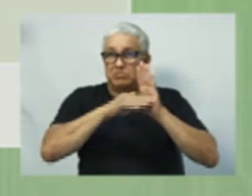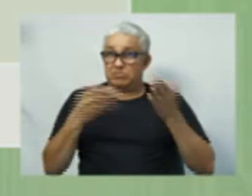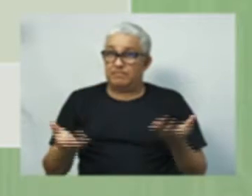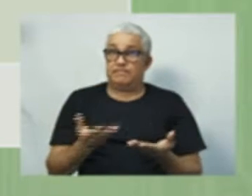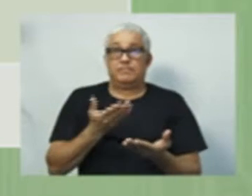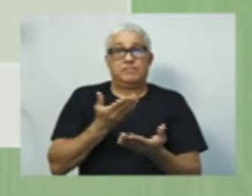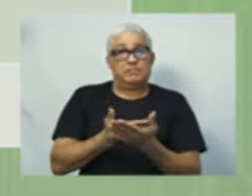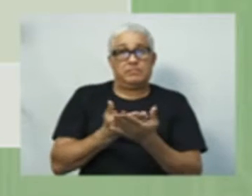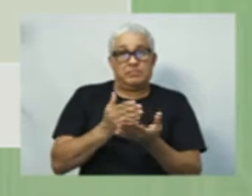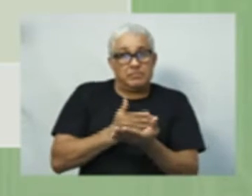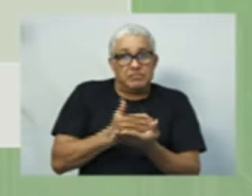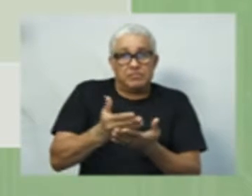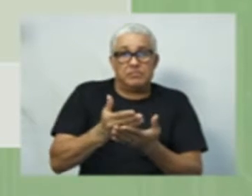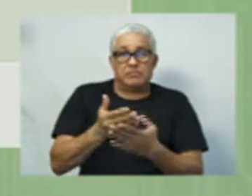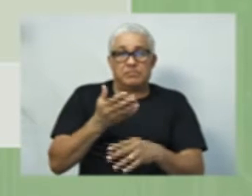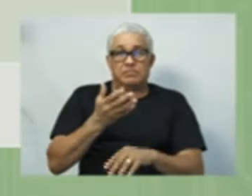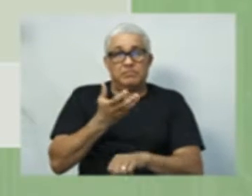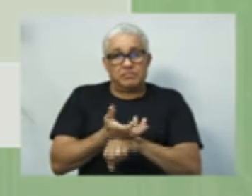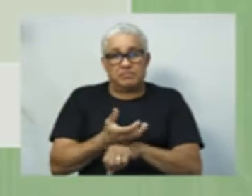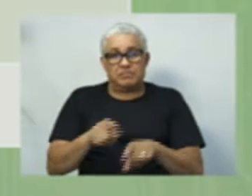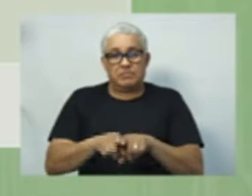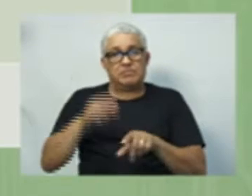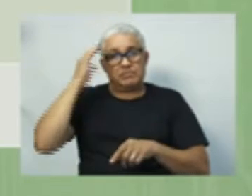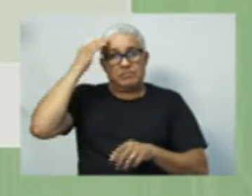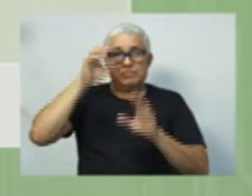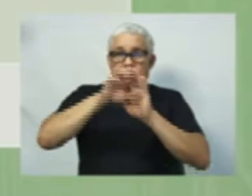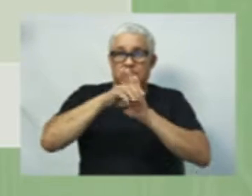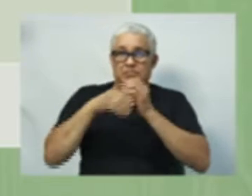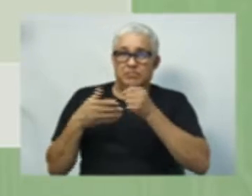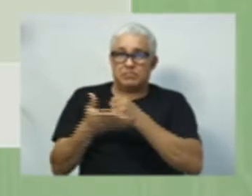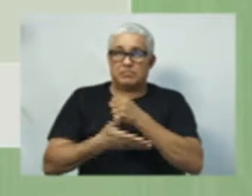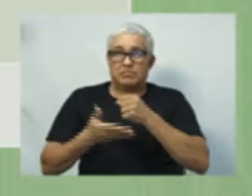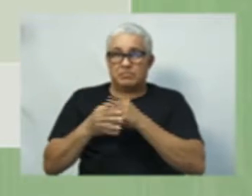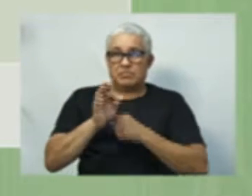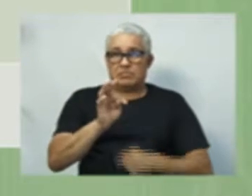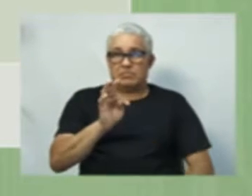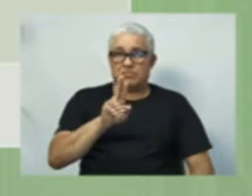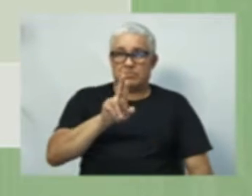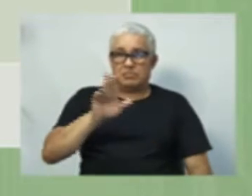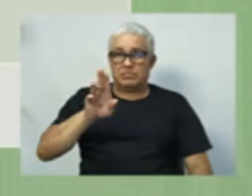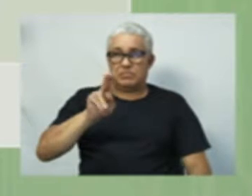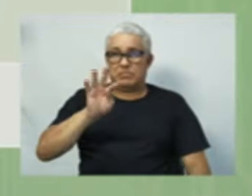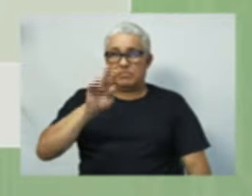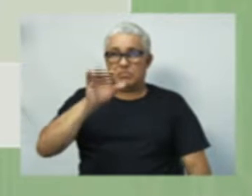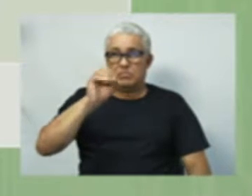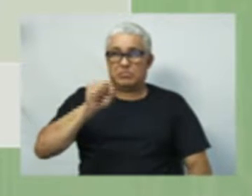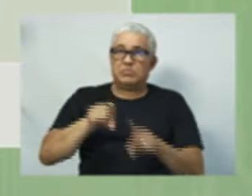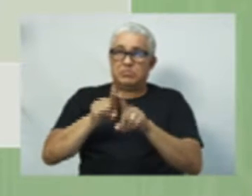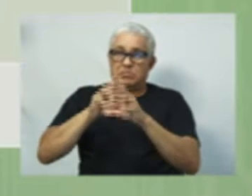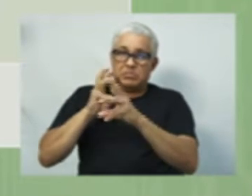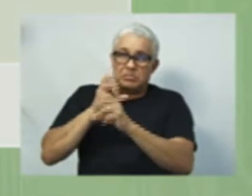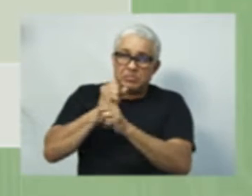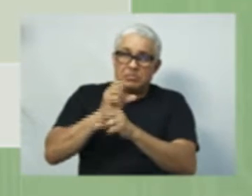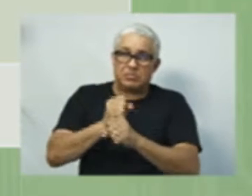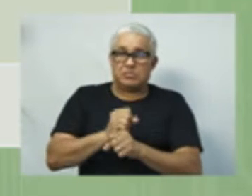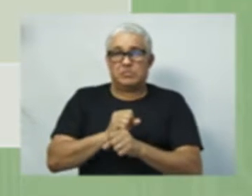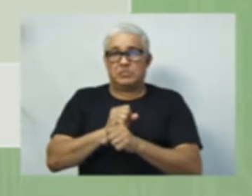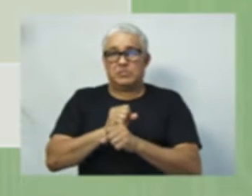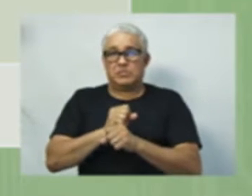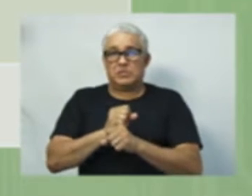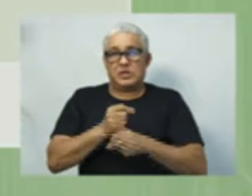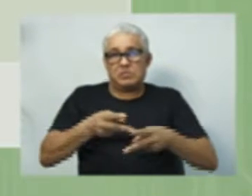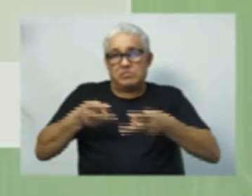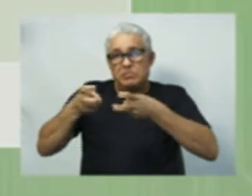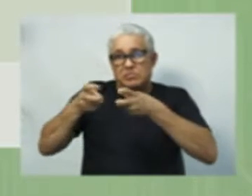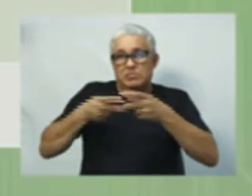estamos iniciando, compreender os conceitos básicos de tributos e sua contabilização, identificar